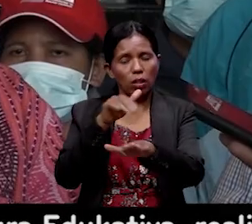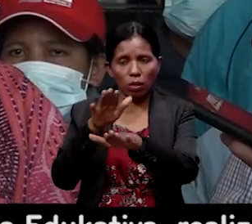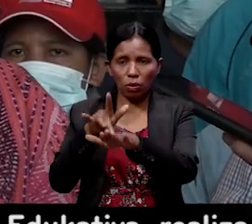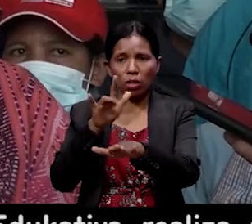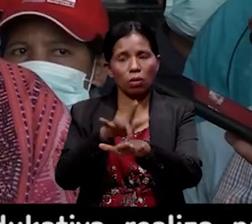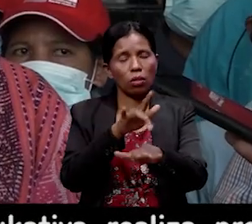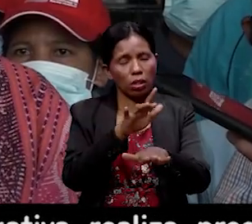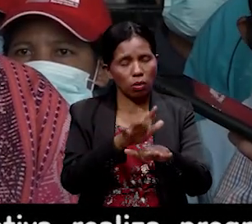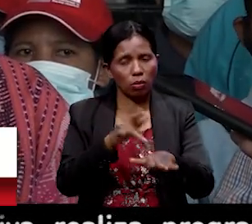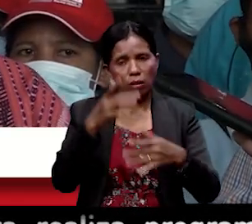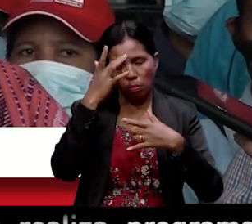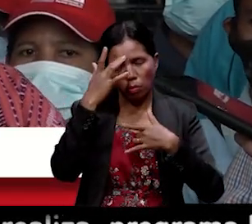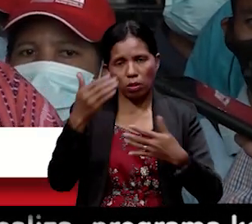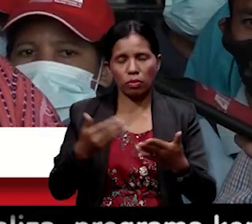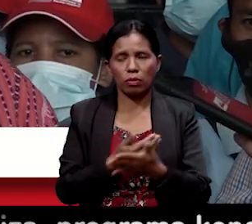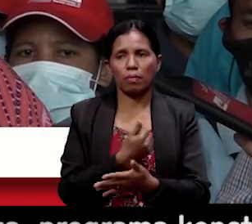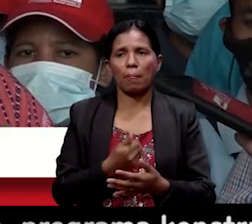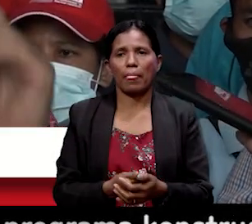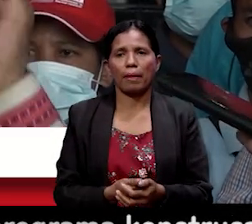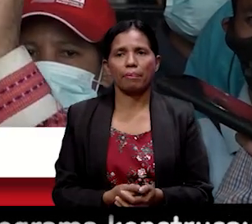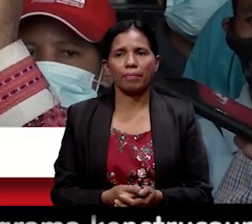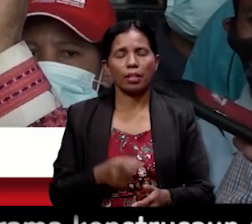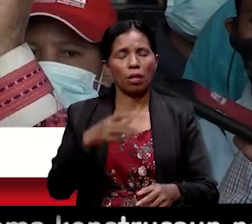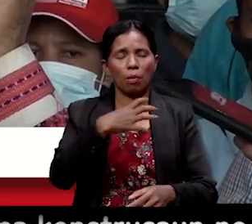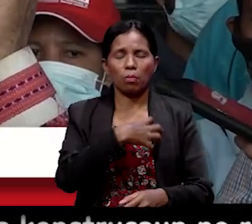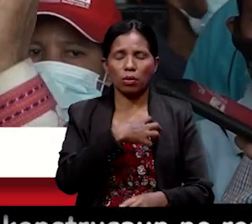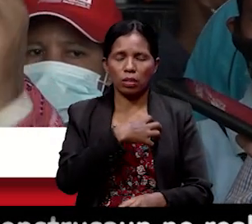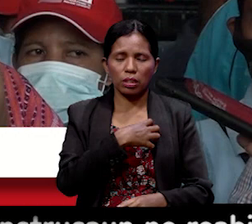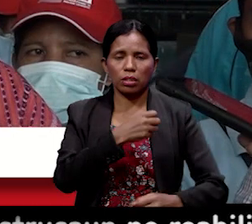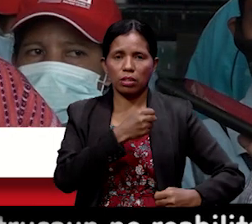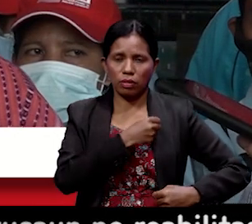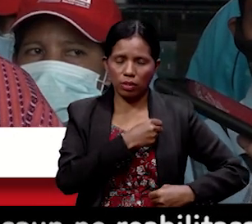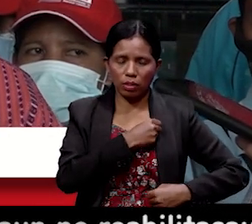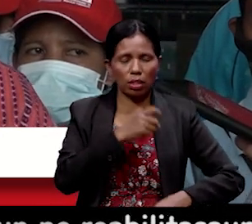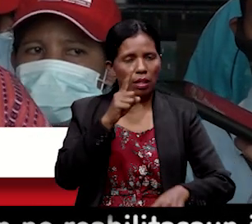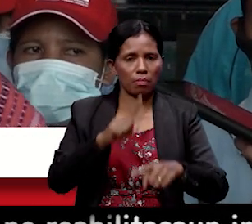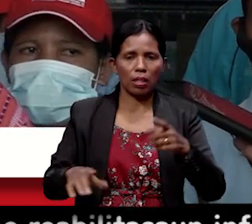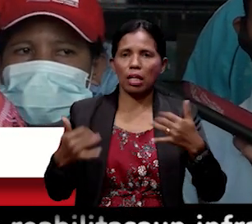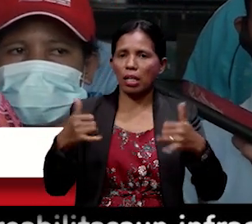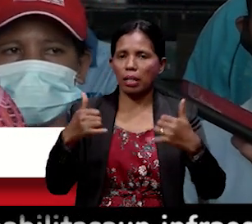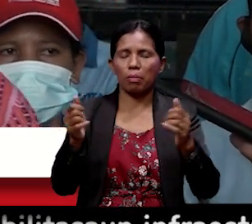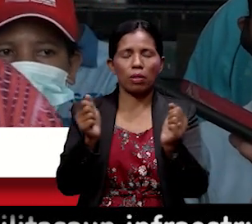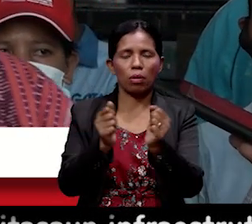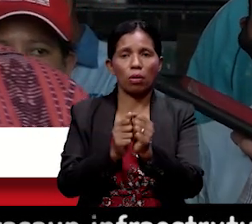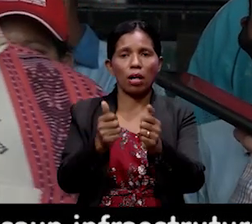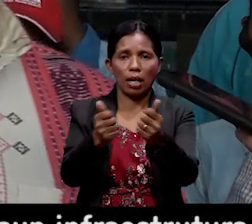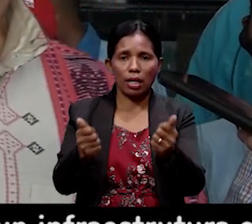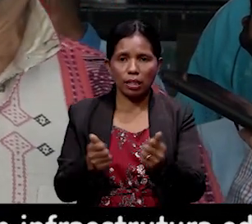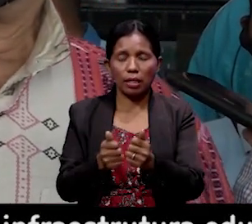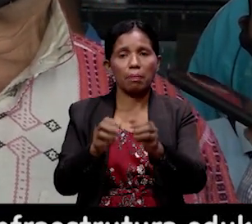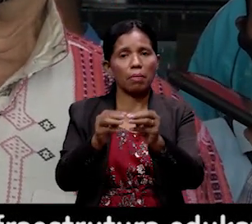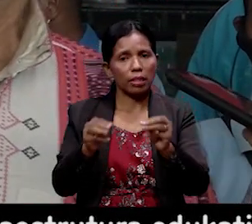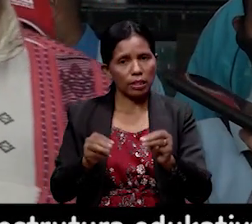bel halimo arte marcial ya falin FDTL nelara o PNTL nelara,